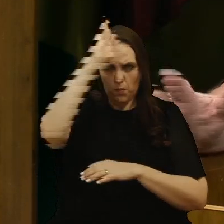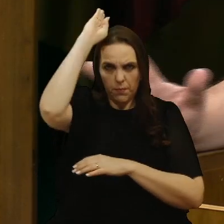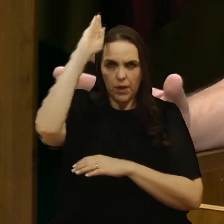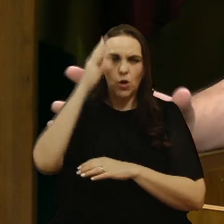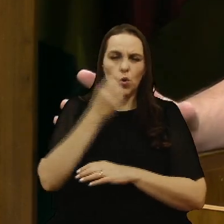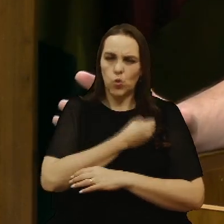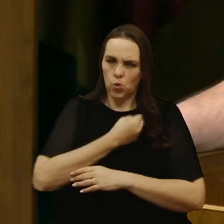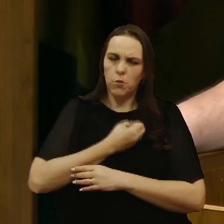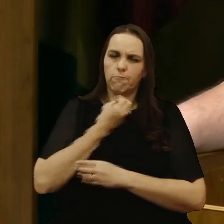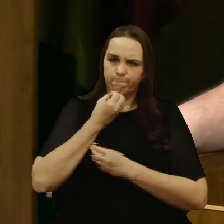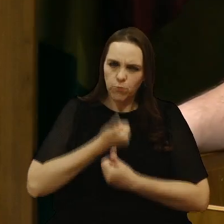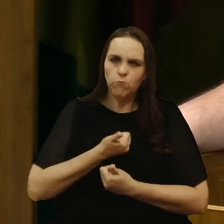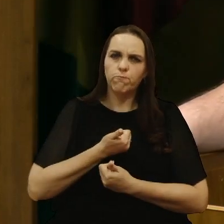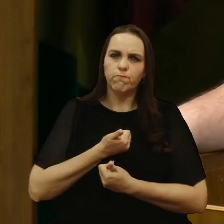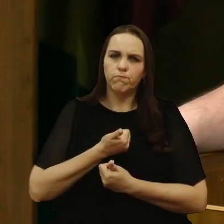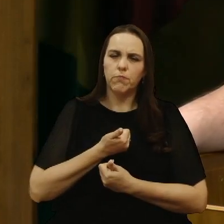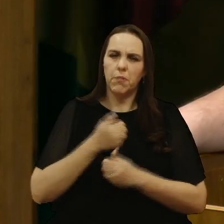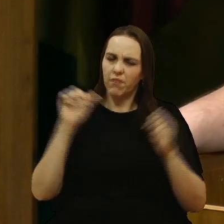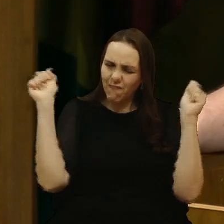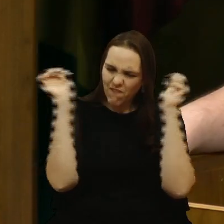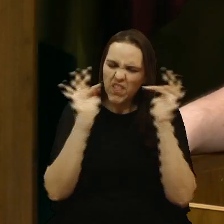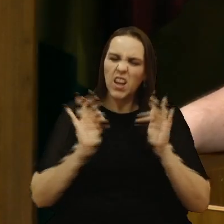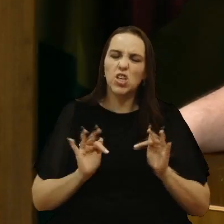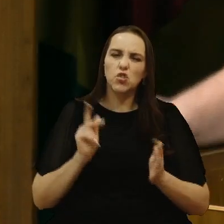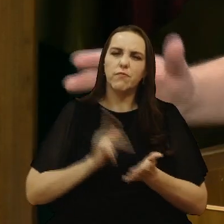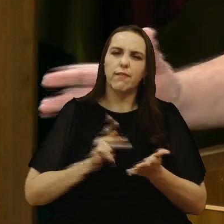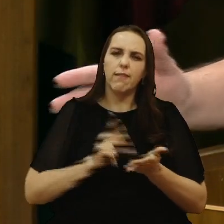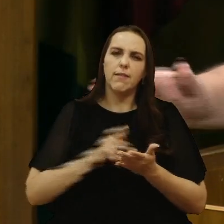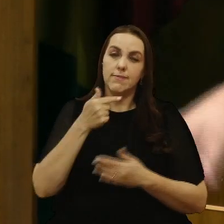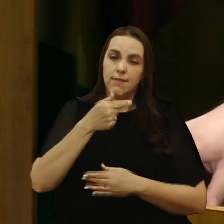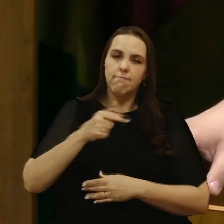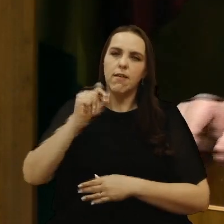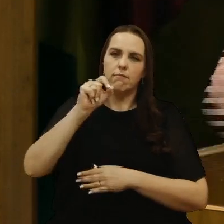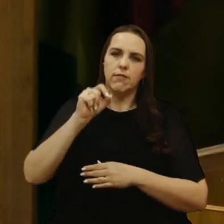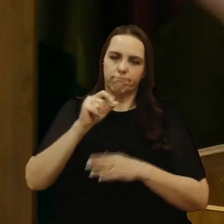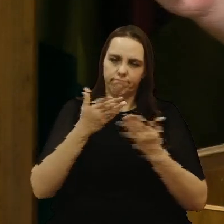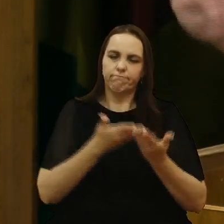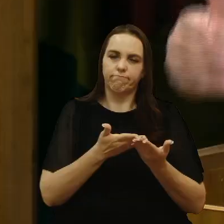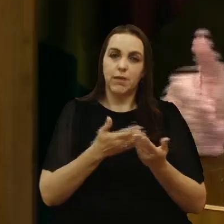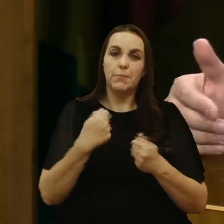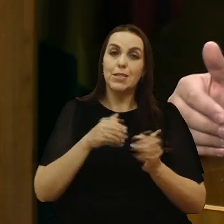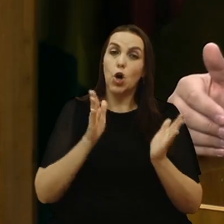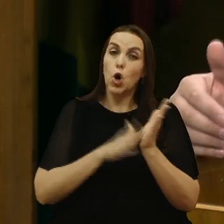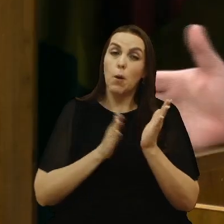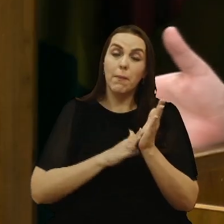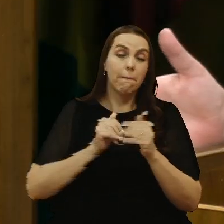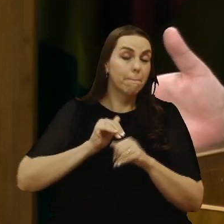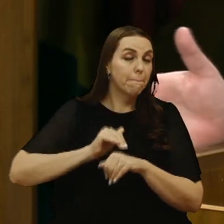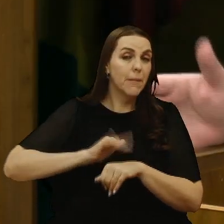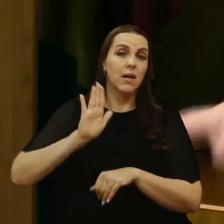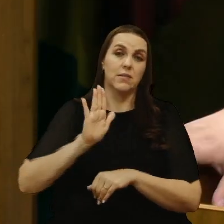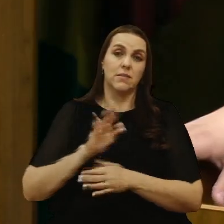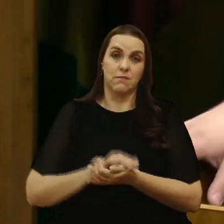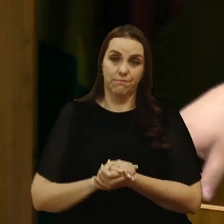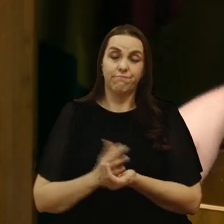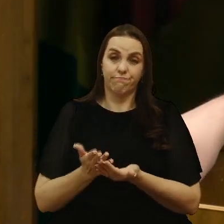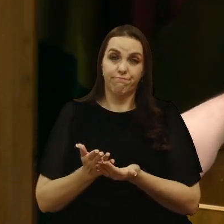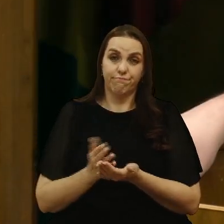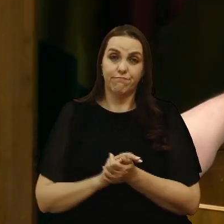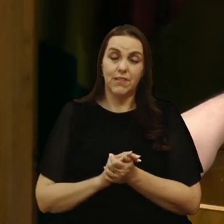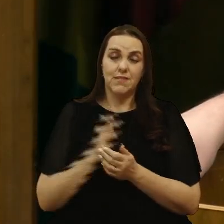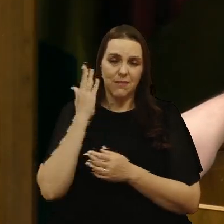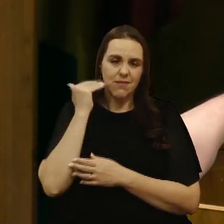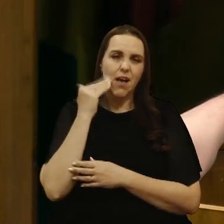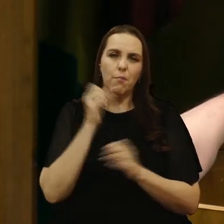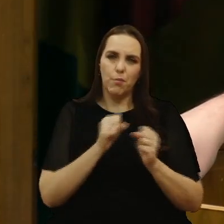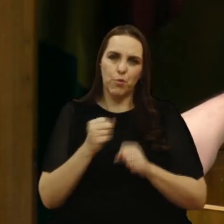número que para soltar fogos de artifício, né? Mas, evidentemente, a gente tem que cobrar um número maior para poder receber menos. A gente sabe como é que funciona o poder